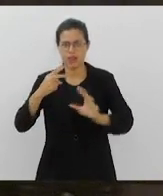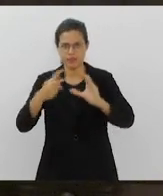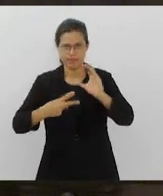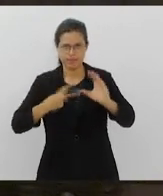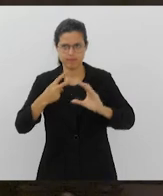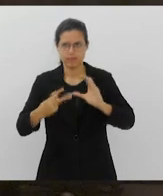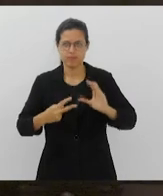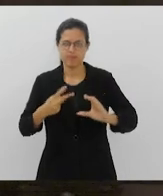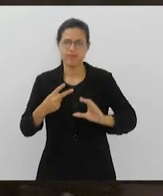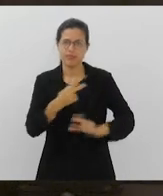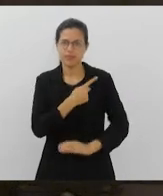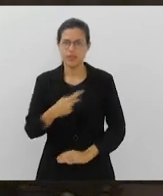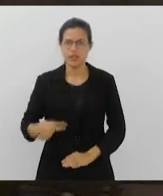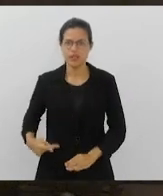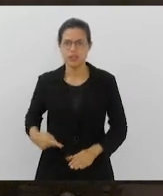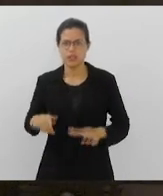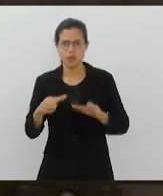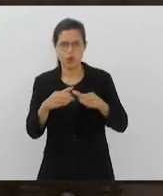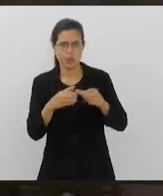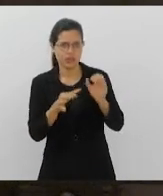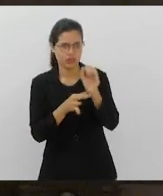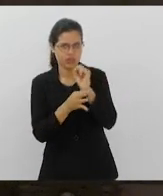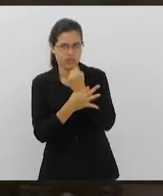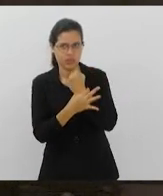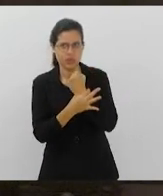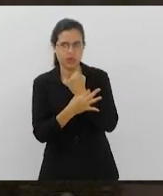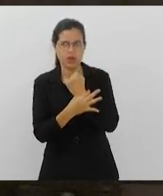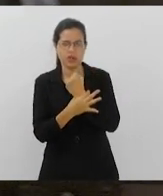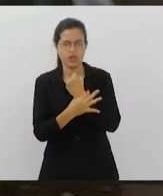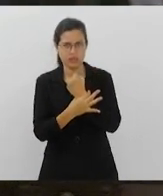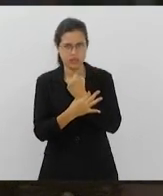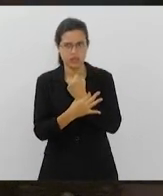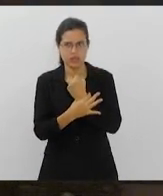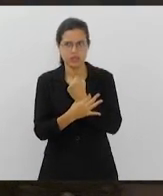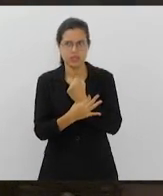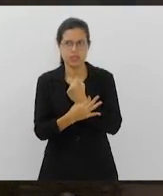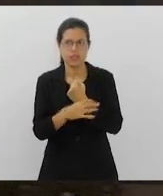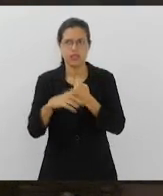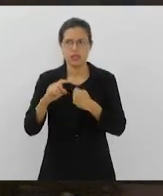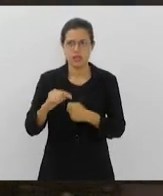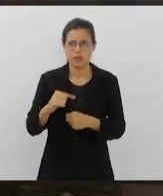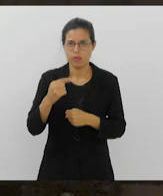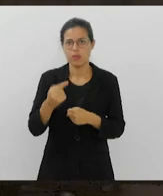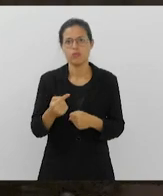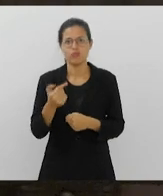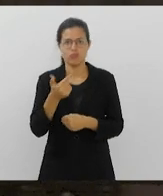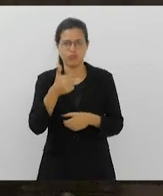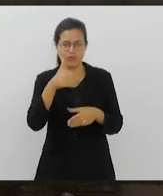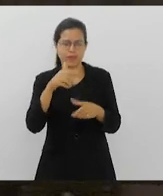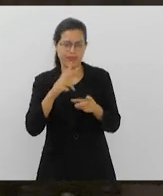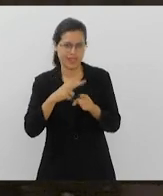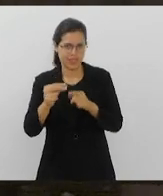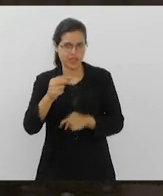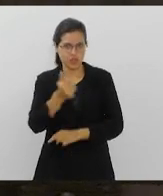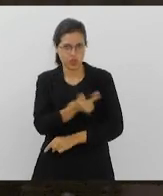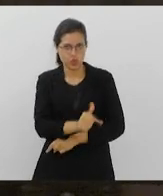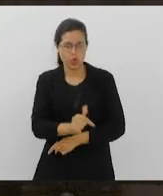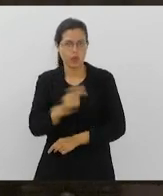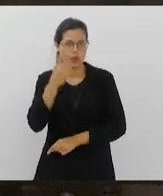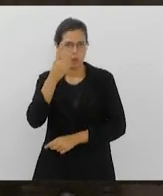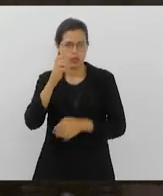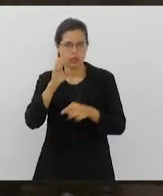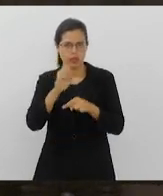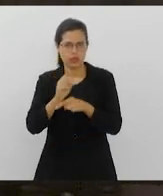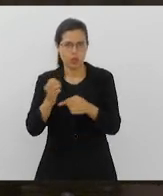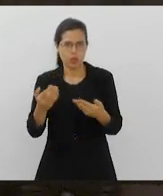da Comissão de Segurança. Na sequência, me reelegi deputado estadual e hoje presido